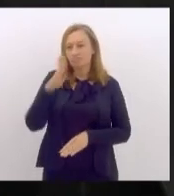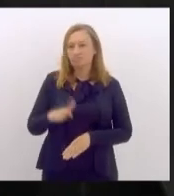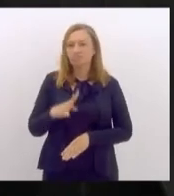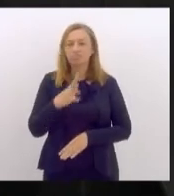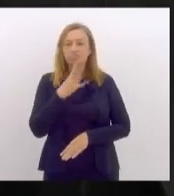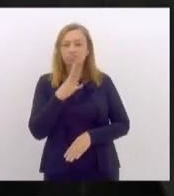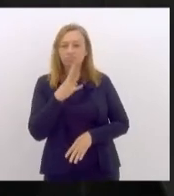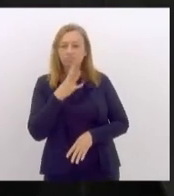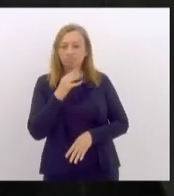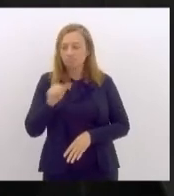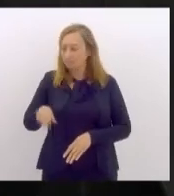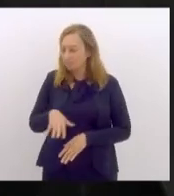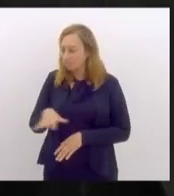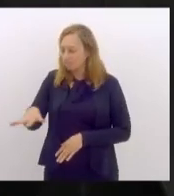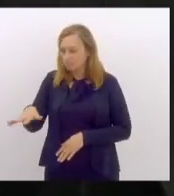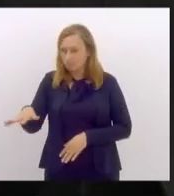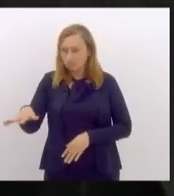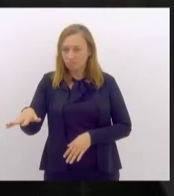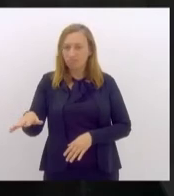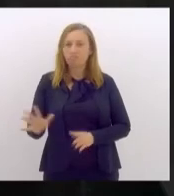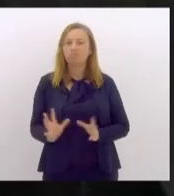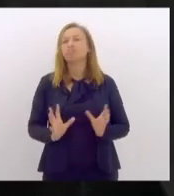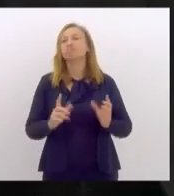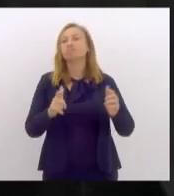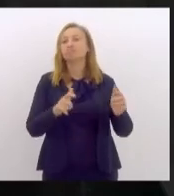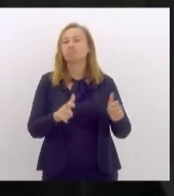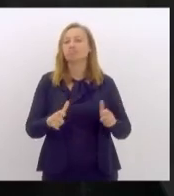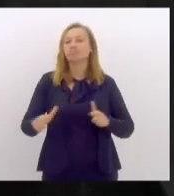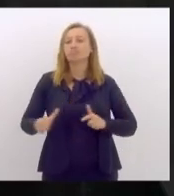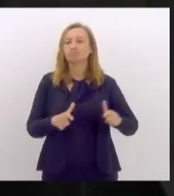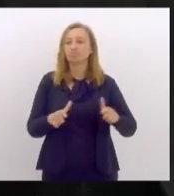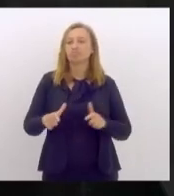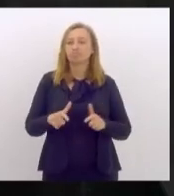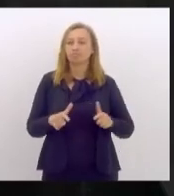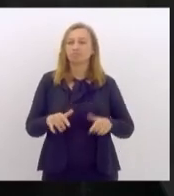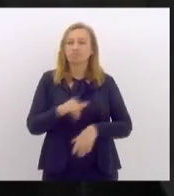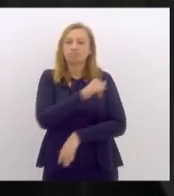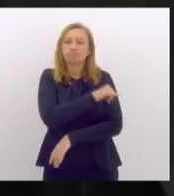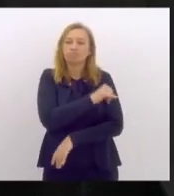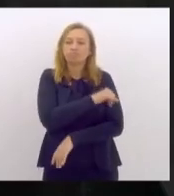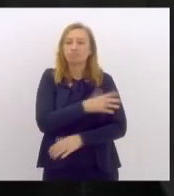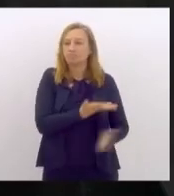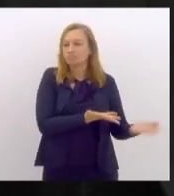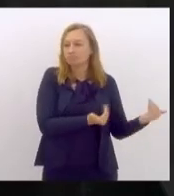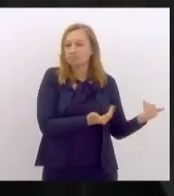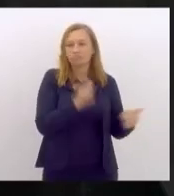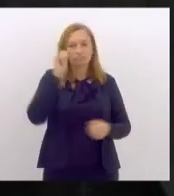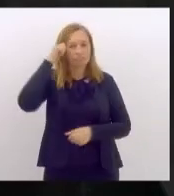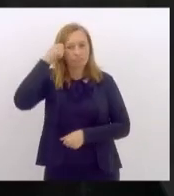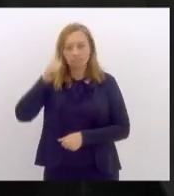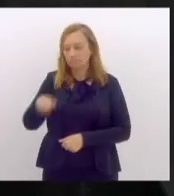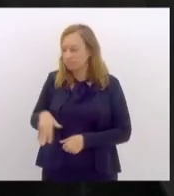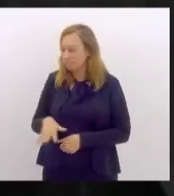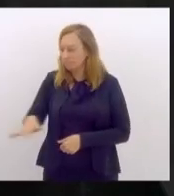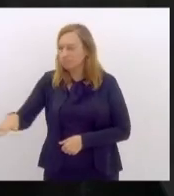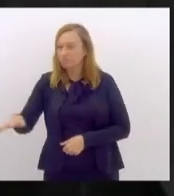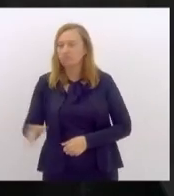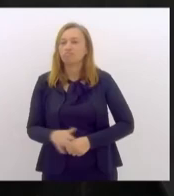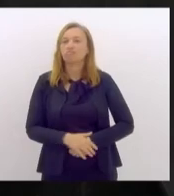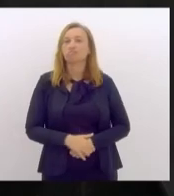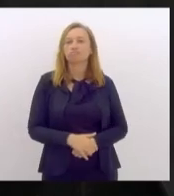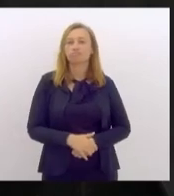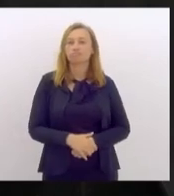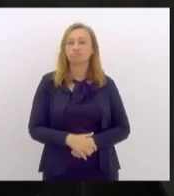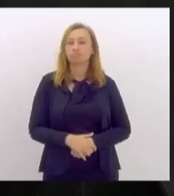nas suas periferias no dos grandes centros urbanos na sua Juventude Negra e periférica não é meramente